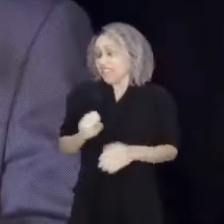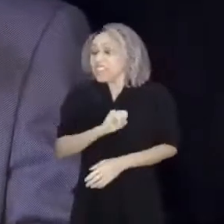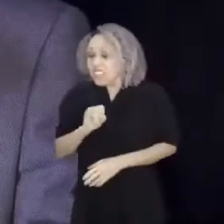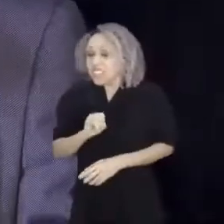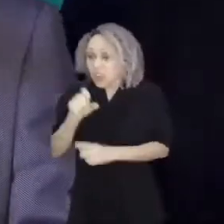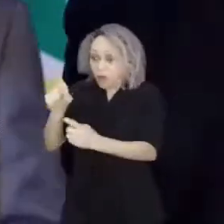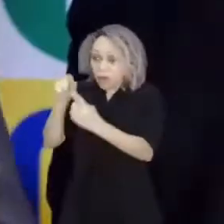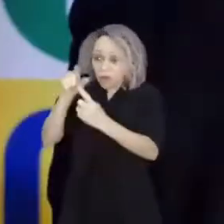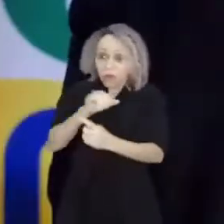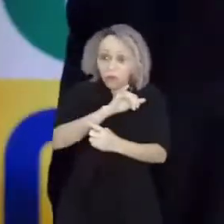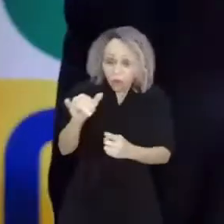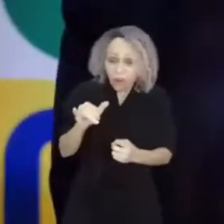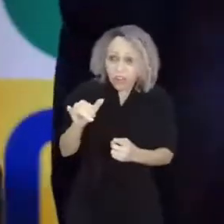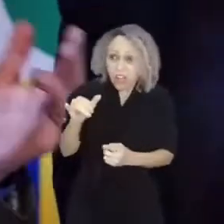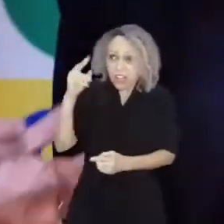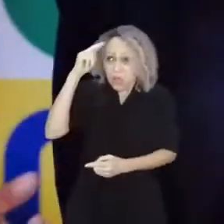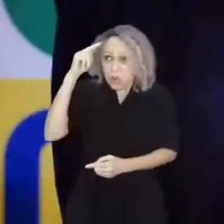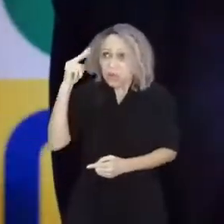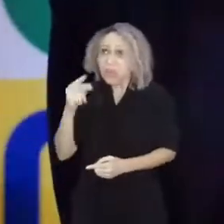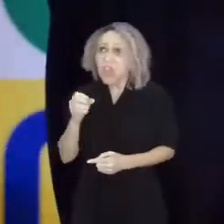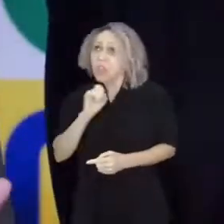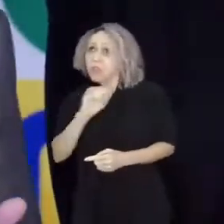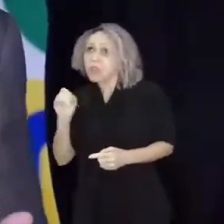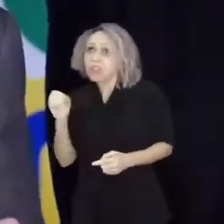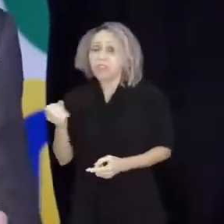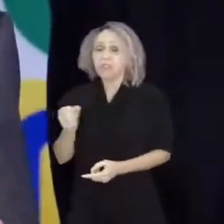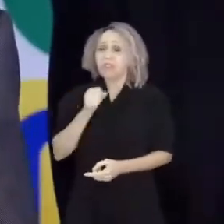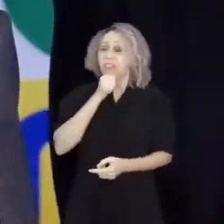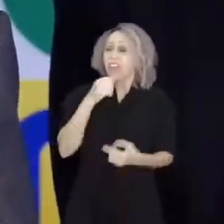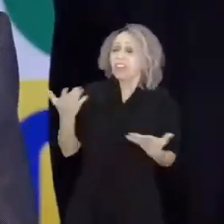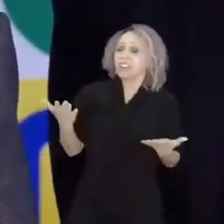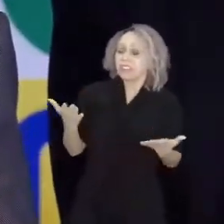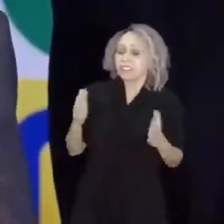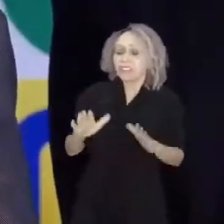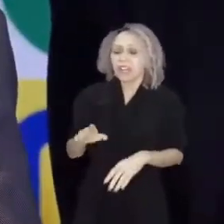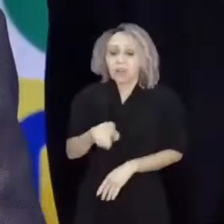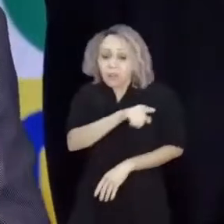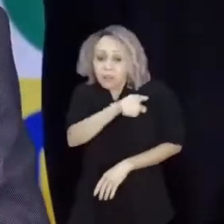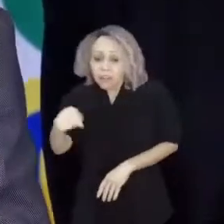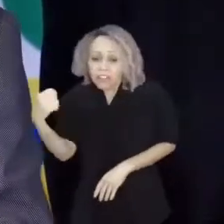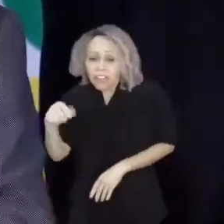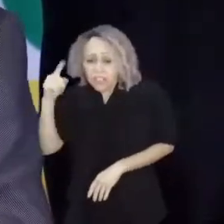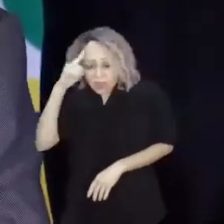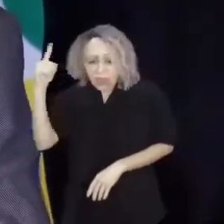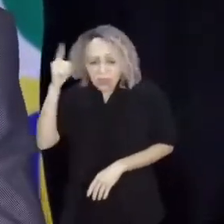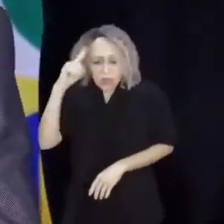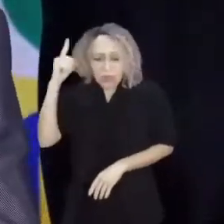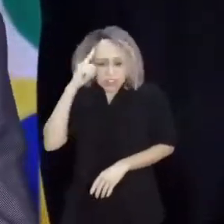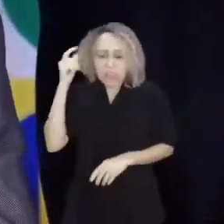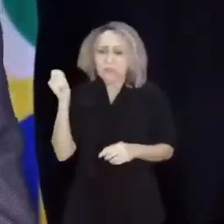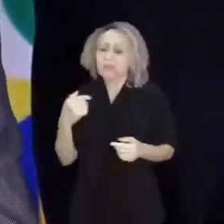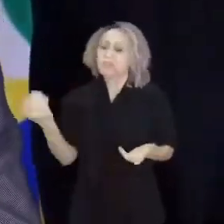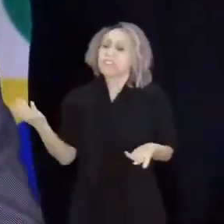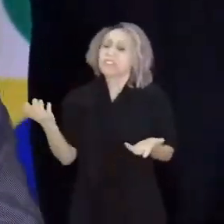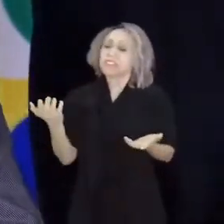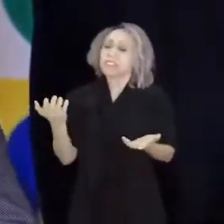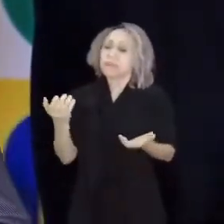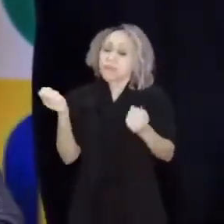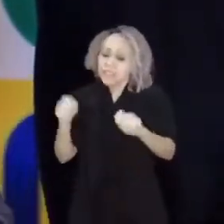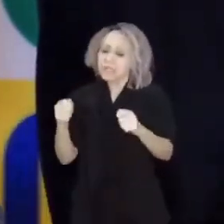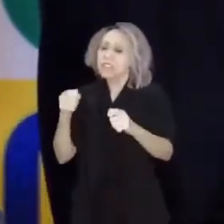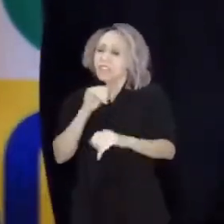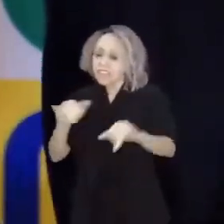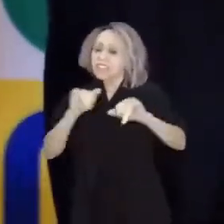tal fonte me falou tal coisa, porque tal fonte. E às vezes vocês adivinham. Às vezes vocês acertam, porque na verdade acho que vocês